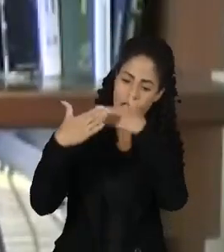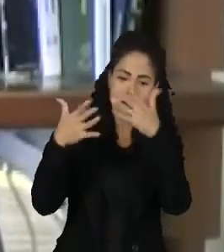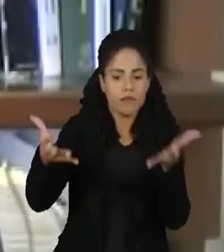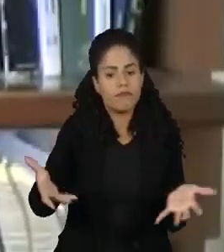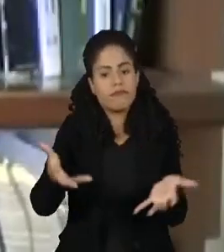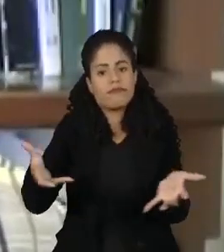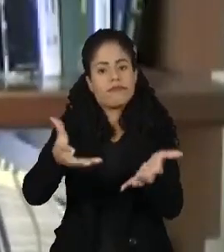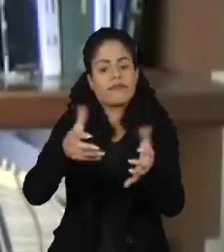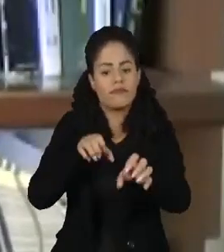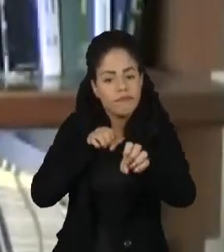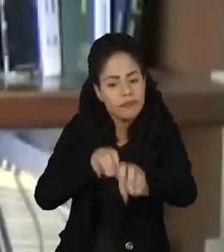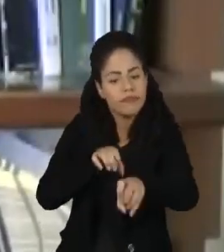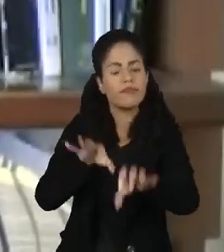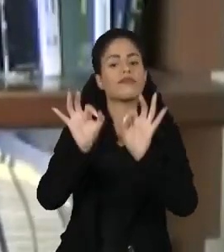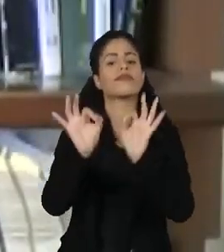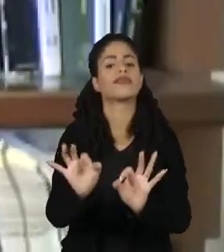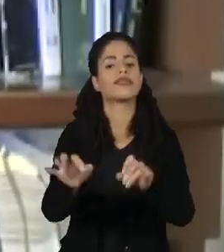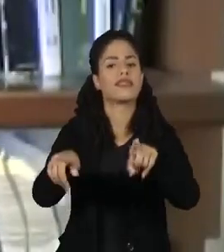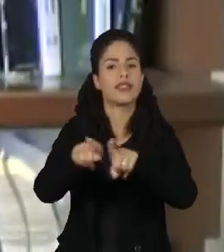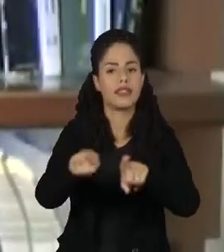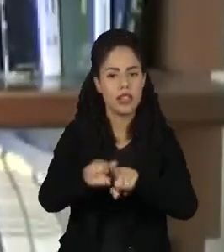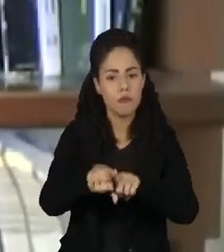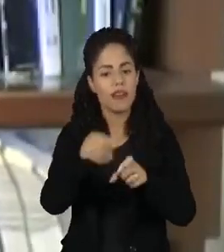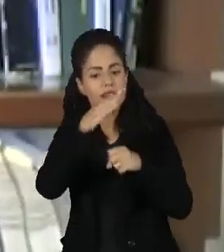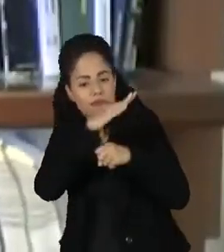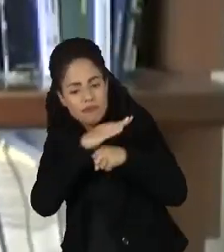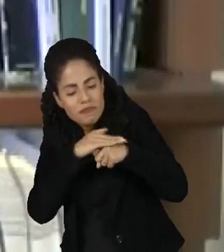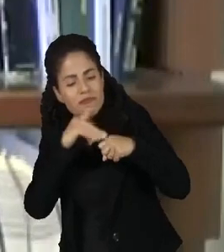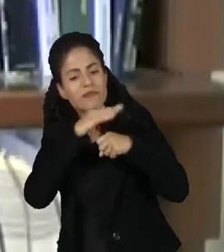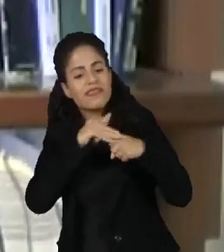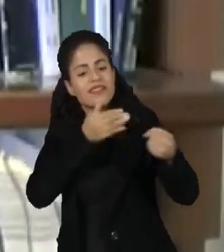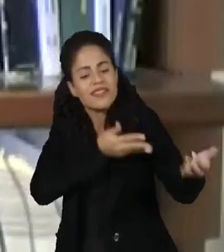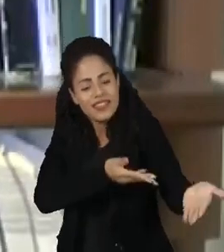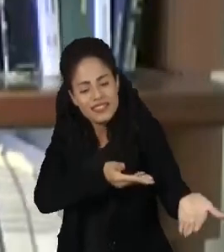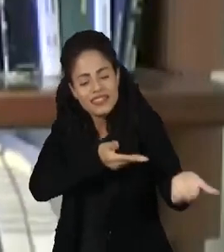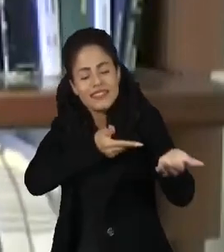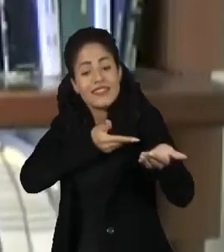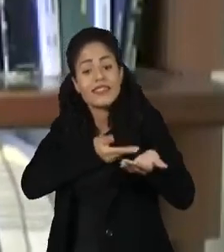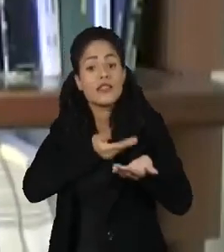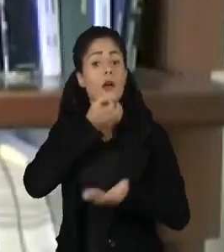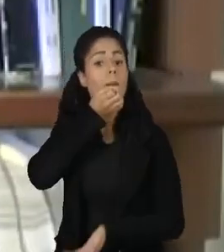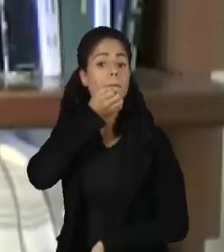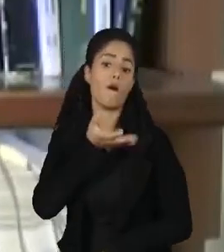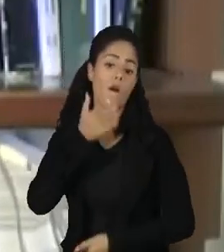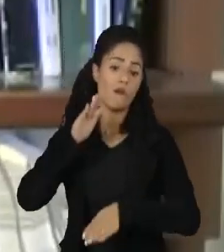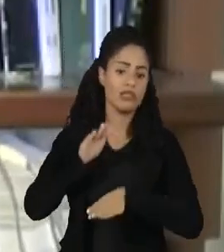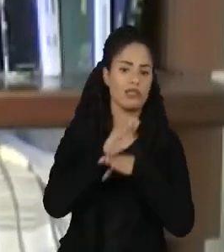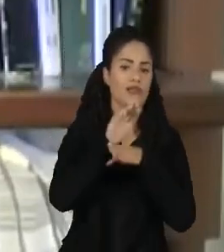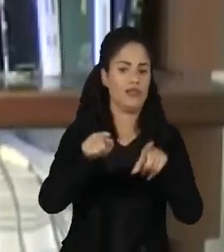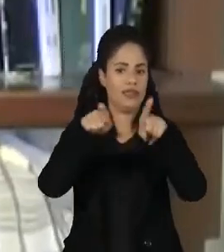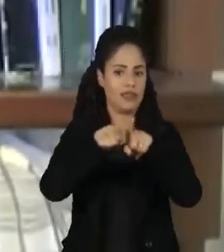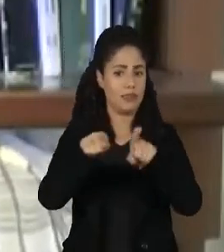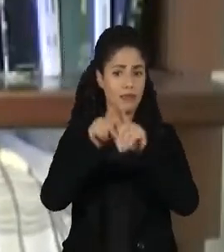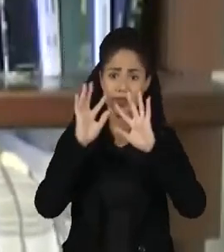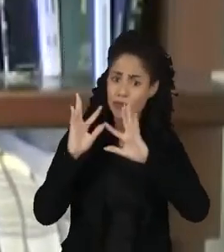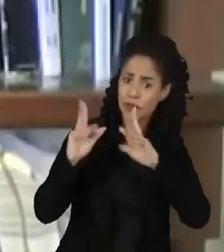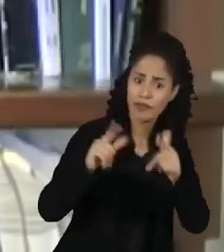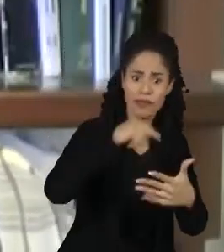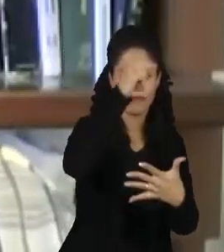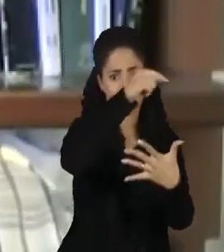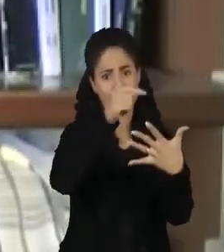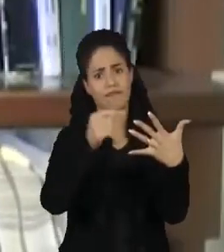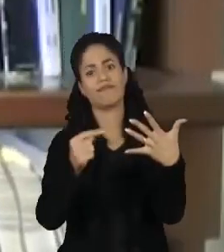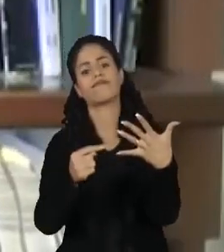com o estímulo, necessariamente o afeto, o acolhimento, né? Então, tudo isso vai